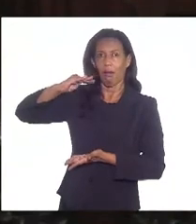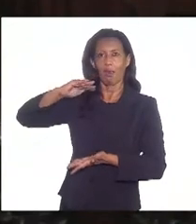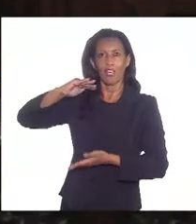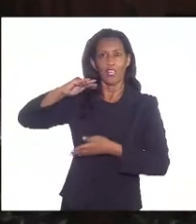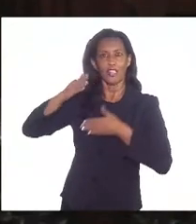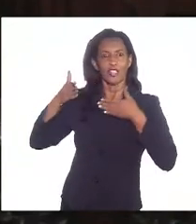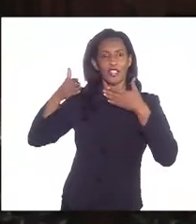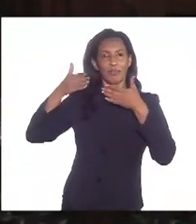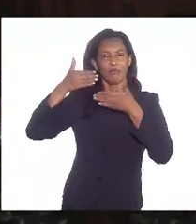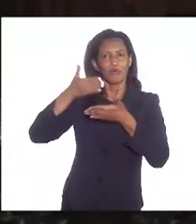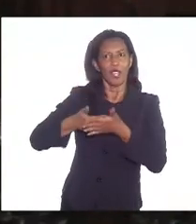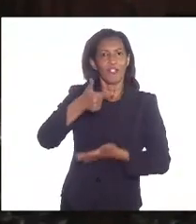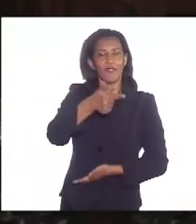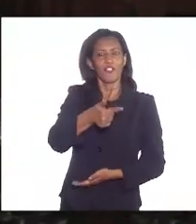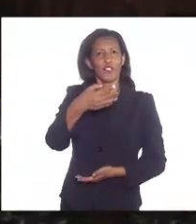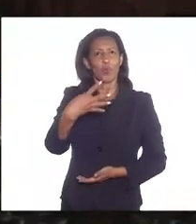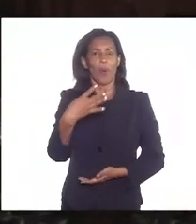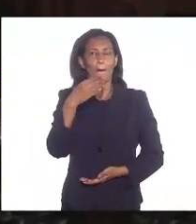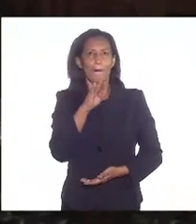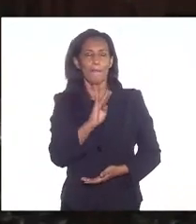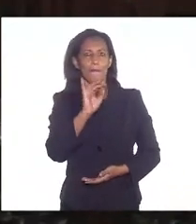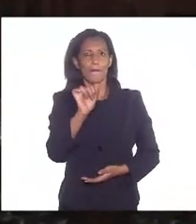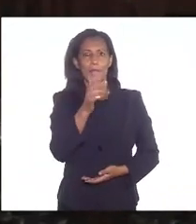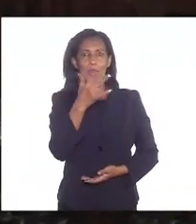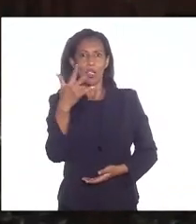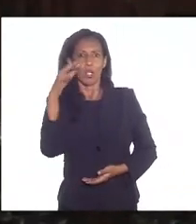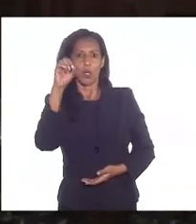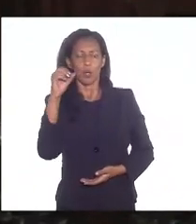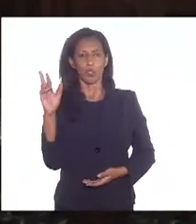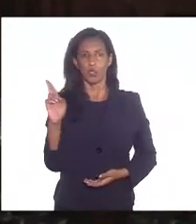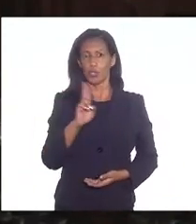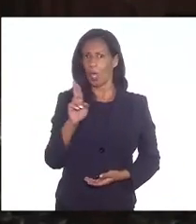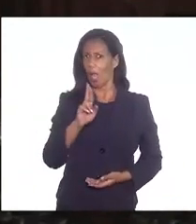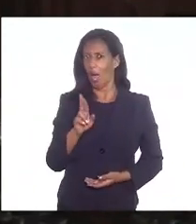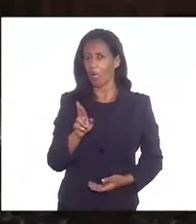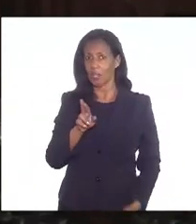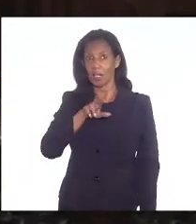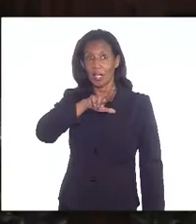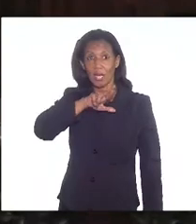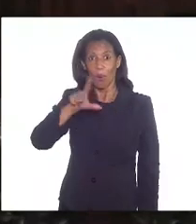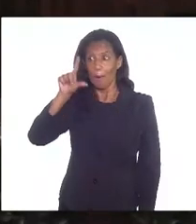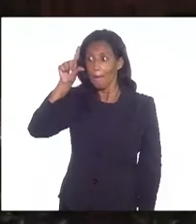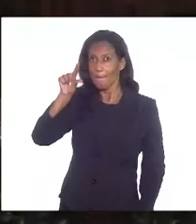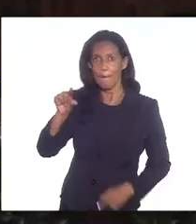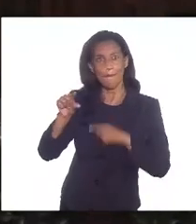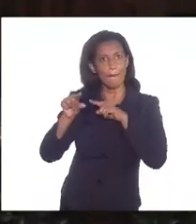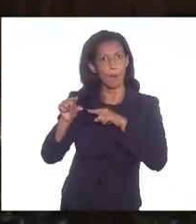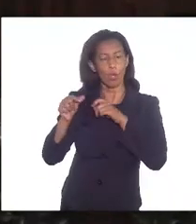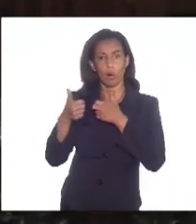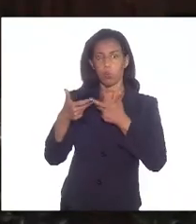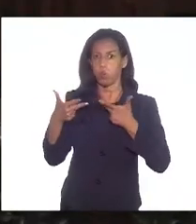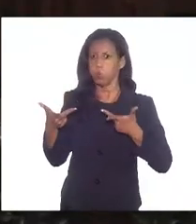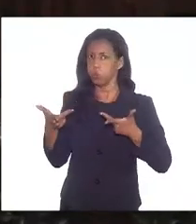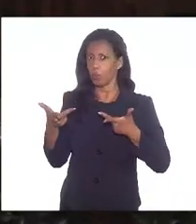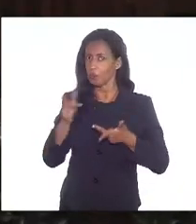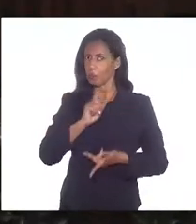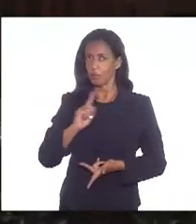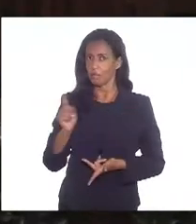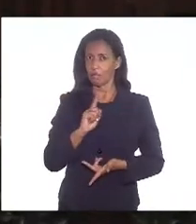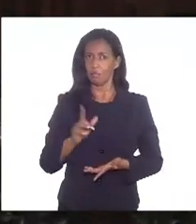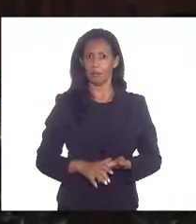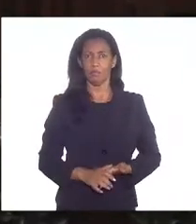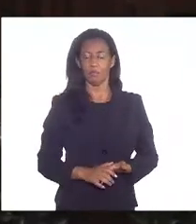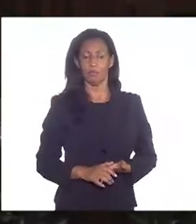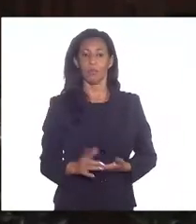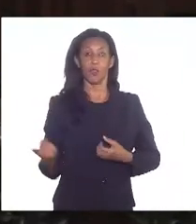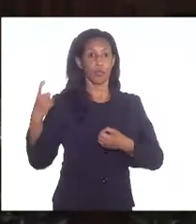24 bilhões de reais. Então, não é pouca coisa que está em jogo. E volto a